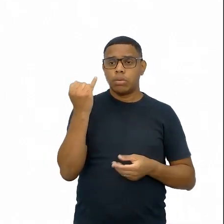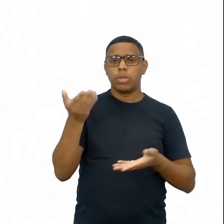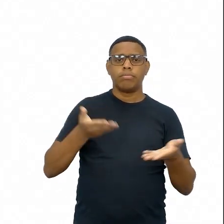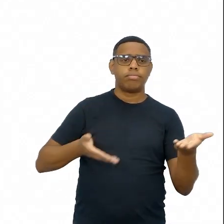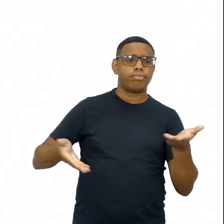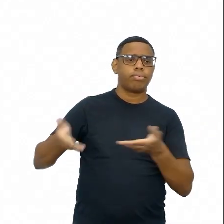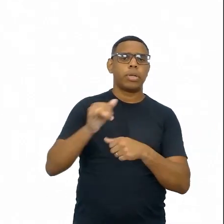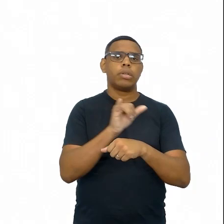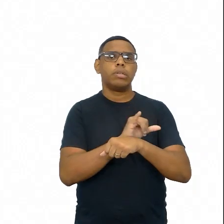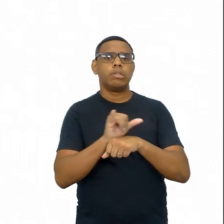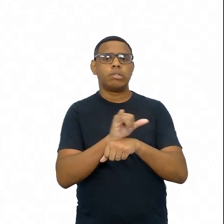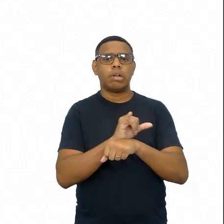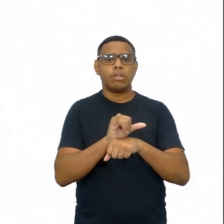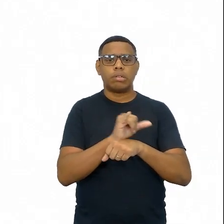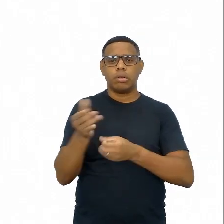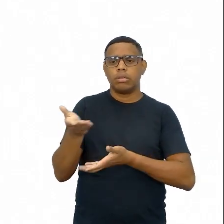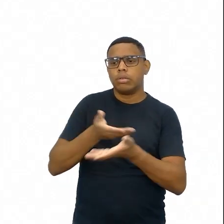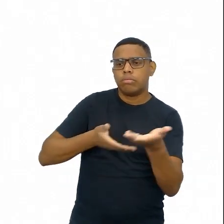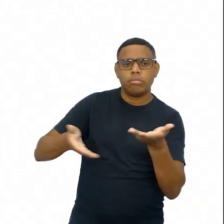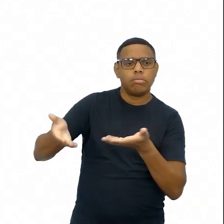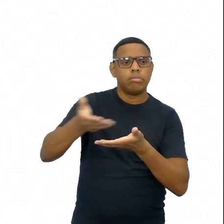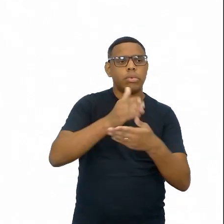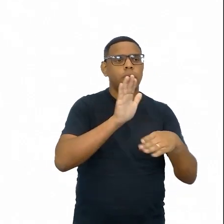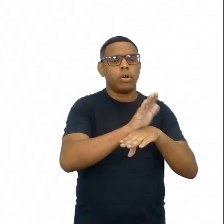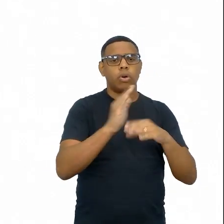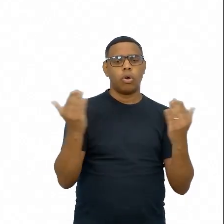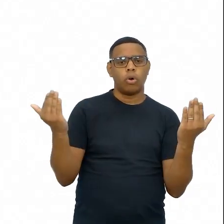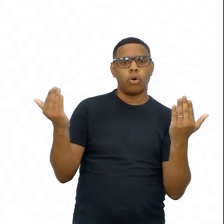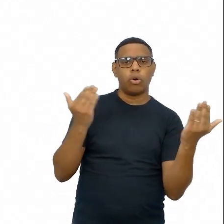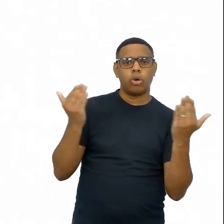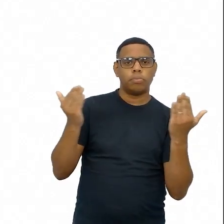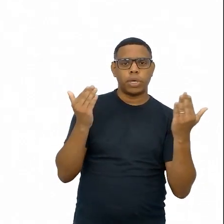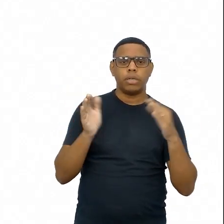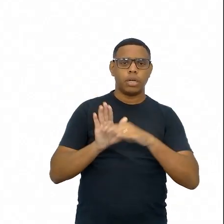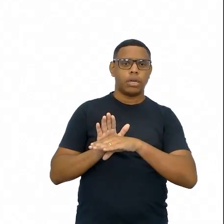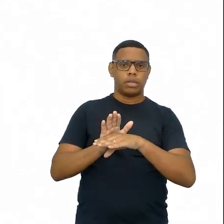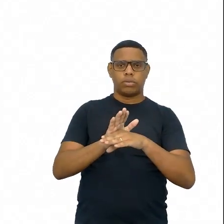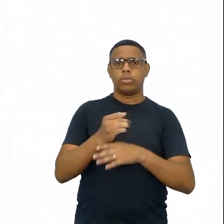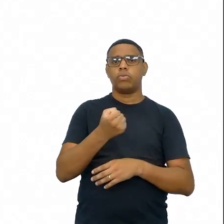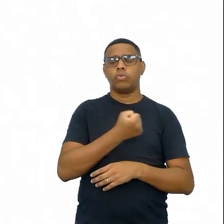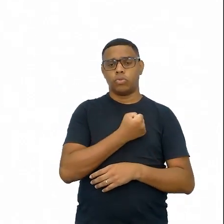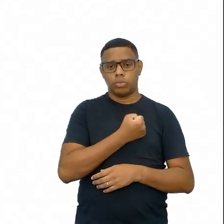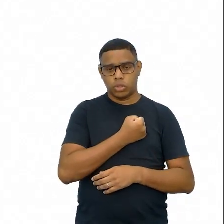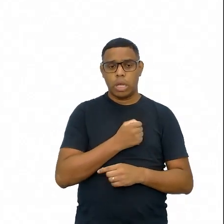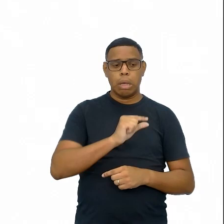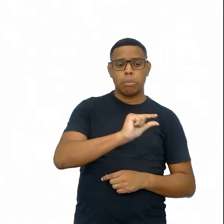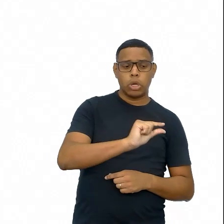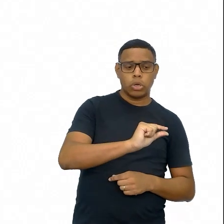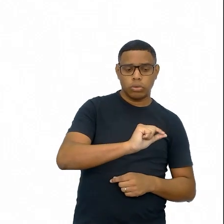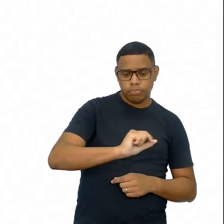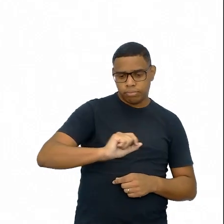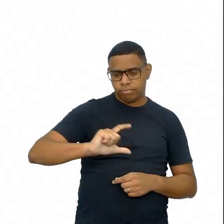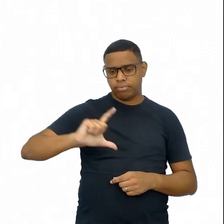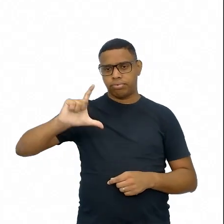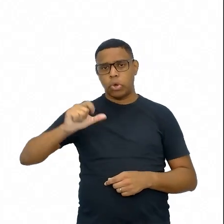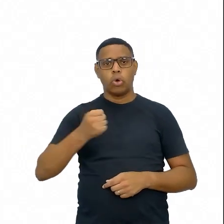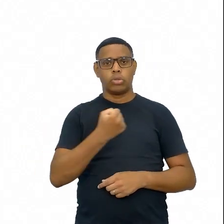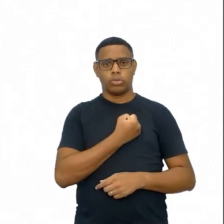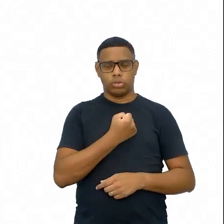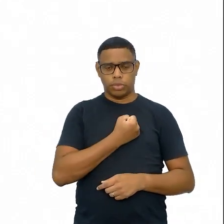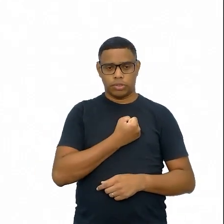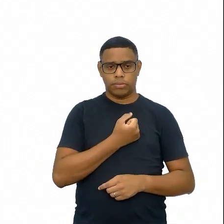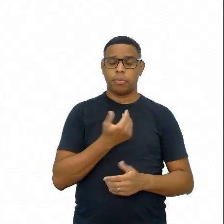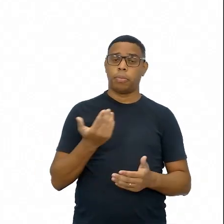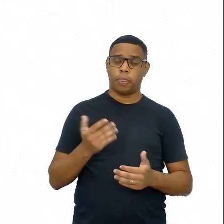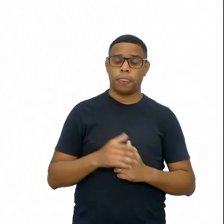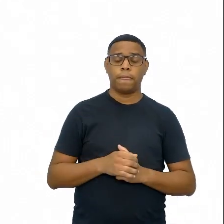as estratégias utilizadas para comparar e organizar os números do menor para o maior.